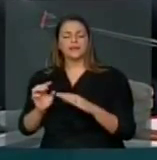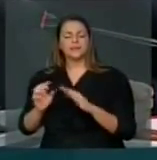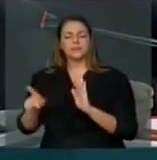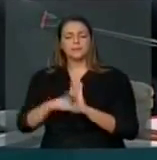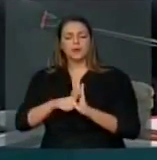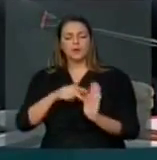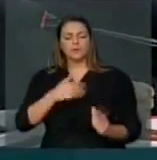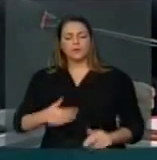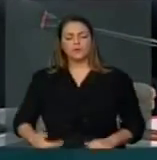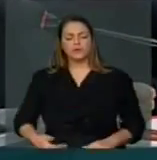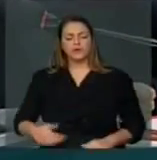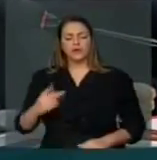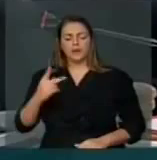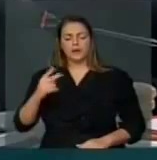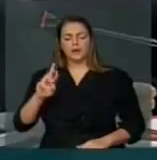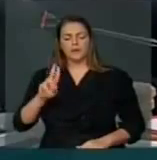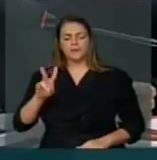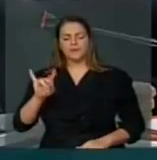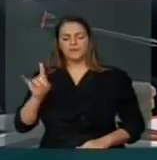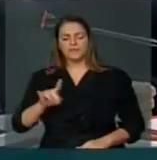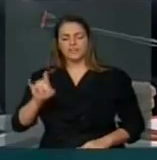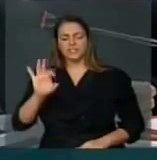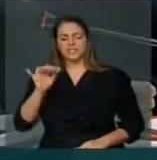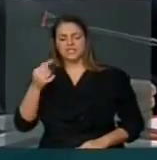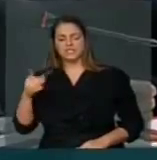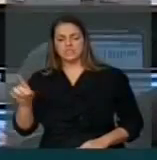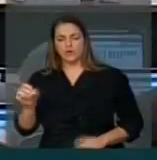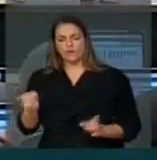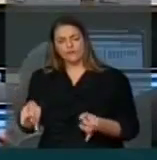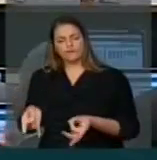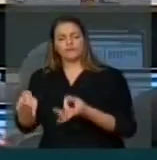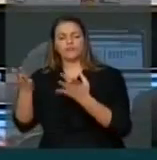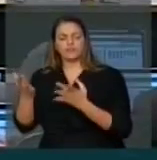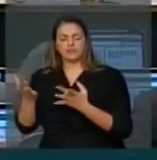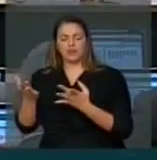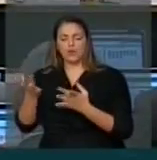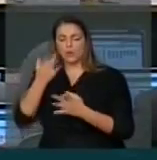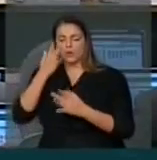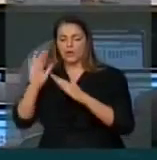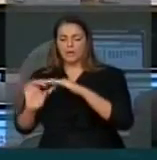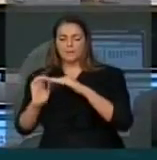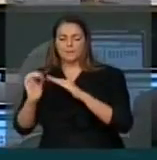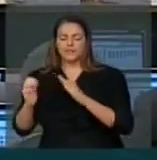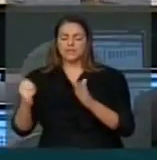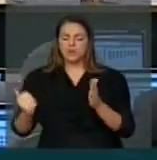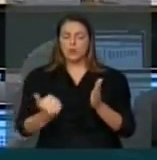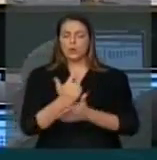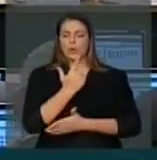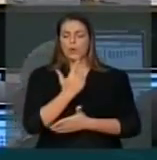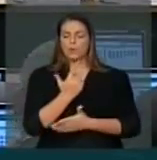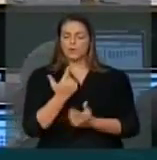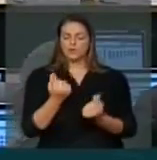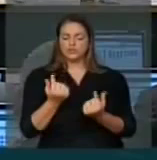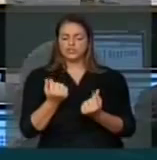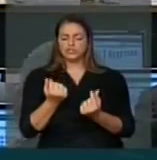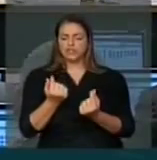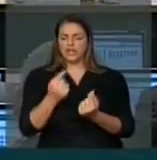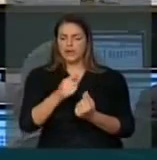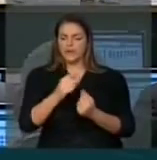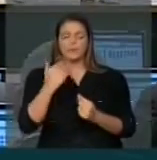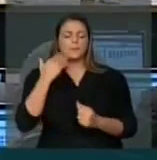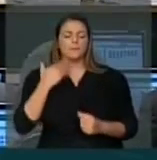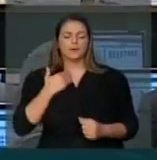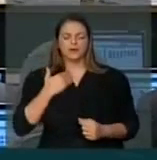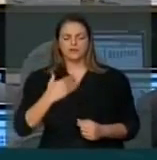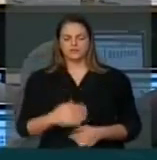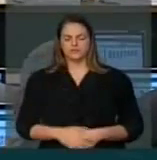Presidente, questão de ordem, presidente. Senhor presidente, eu quero garantir o meu direito de fala. O maior volume